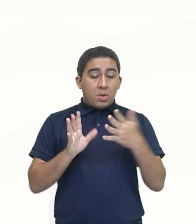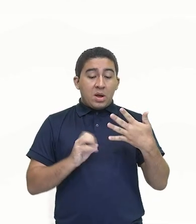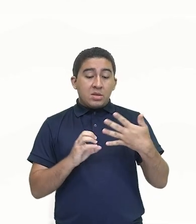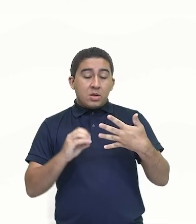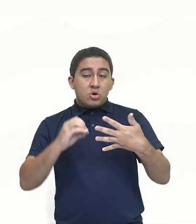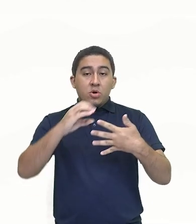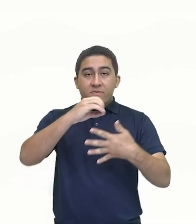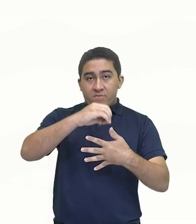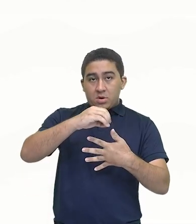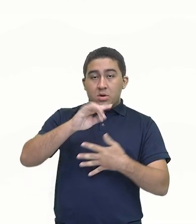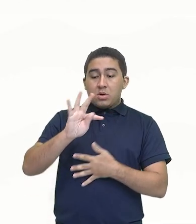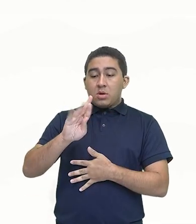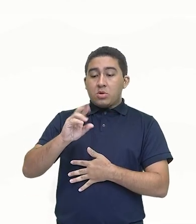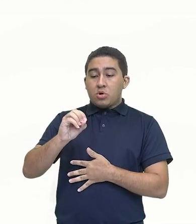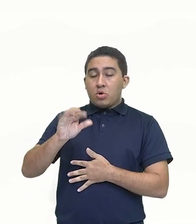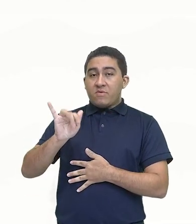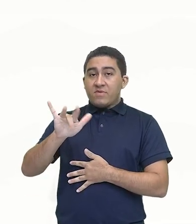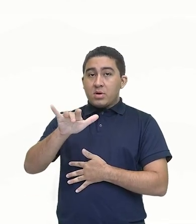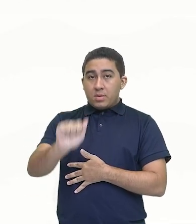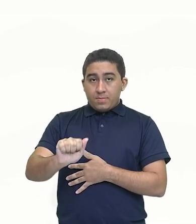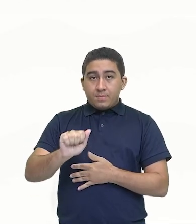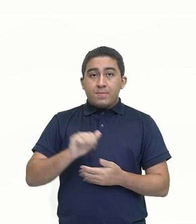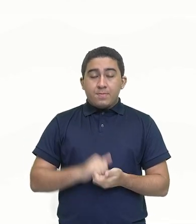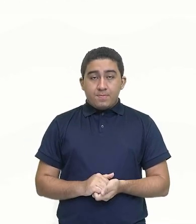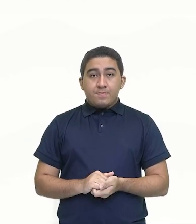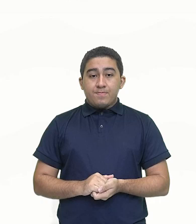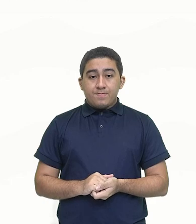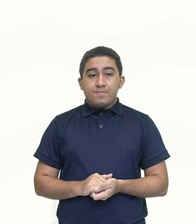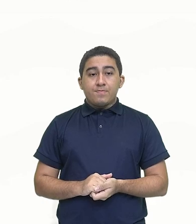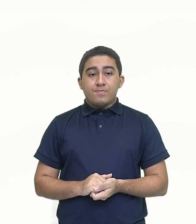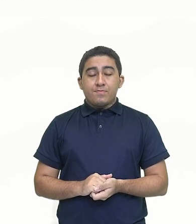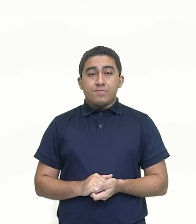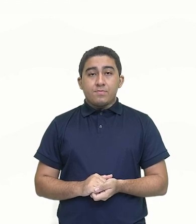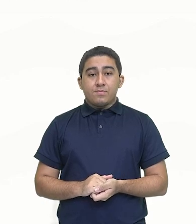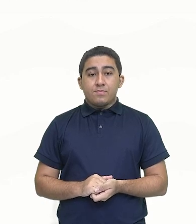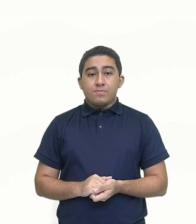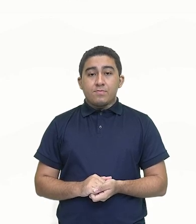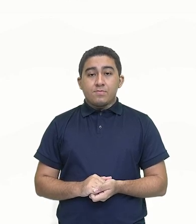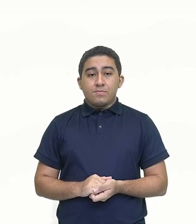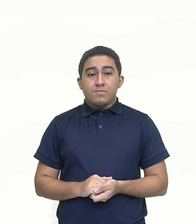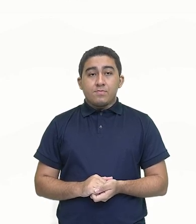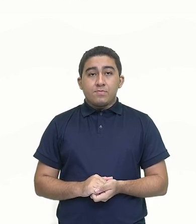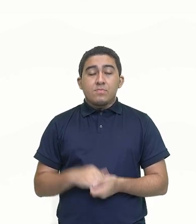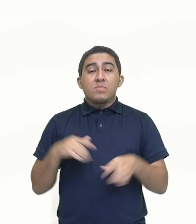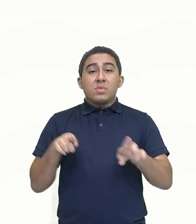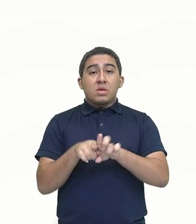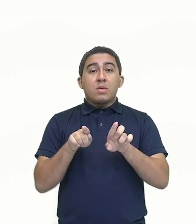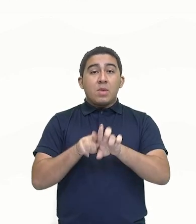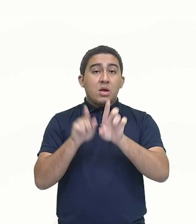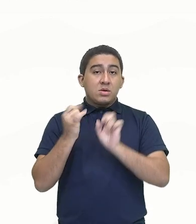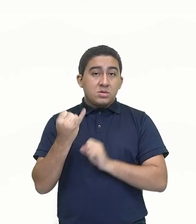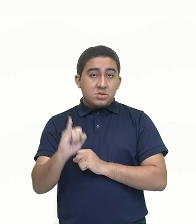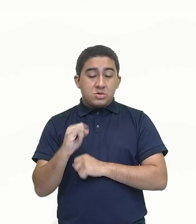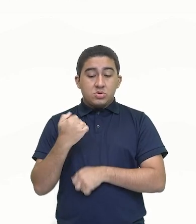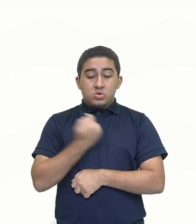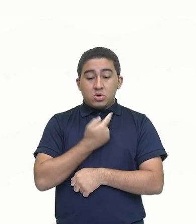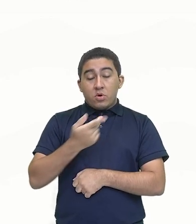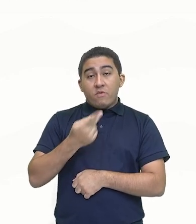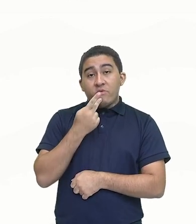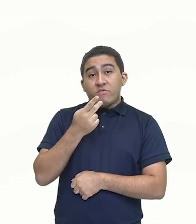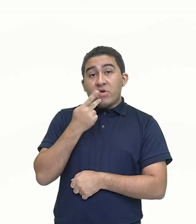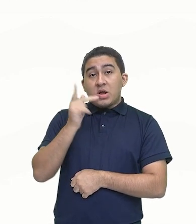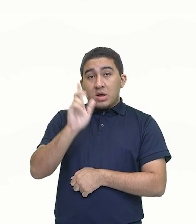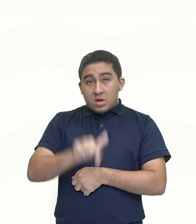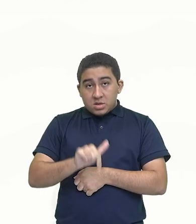cadeia trófica, de uma cadeia alimentar. E aí, quando falamos dessa